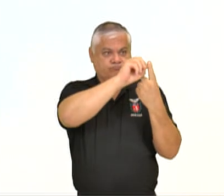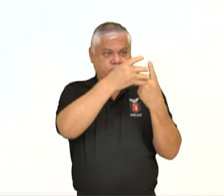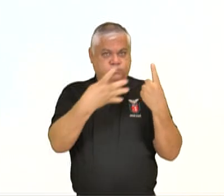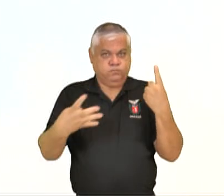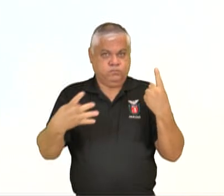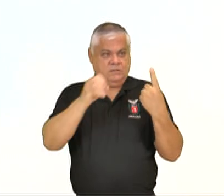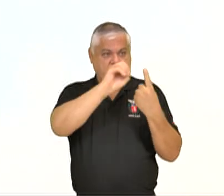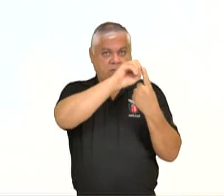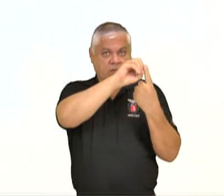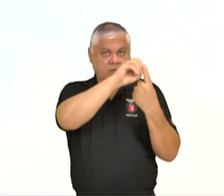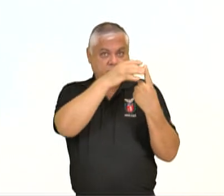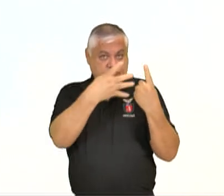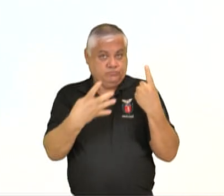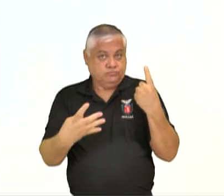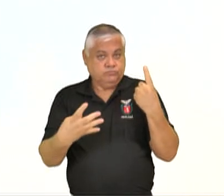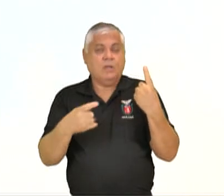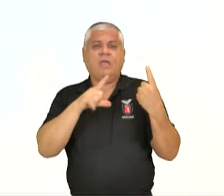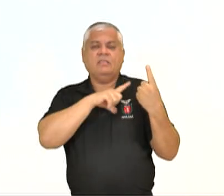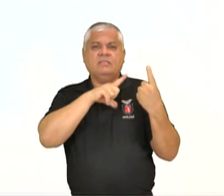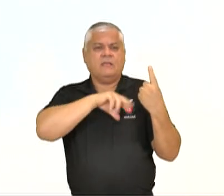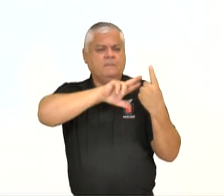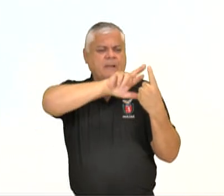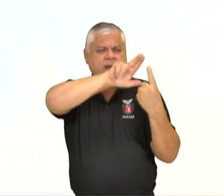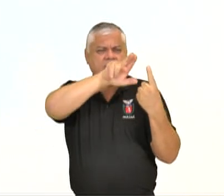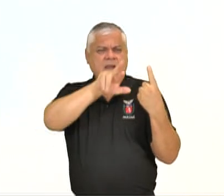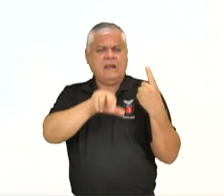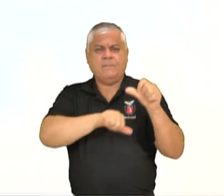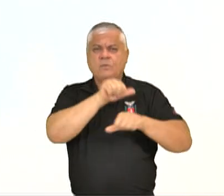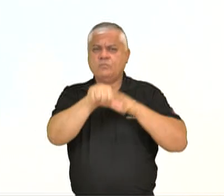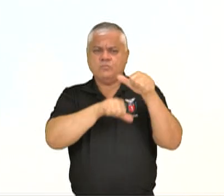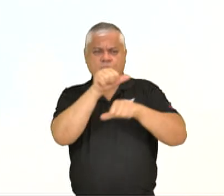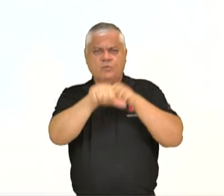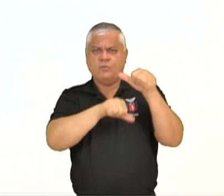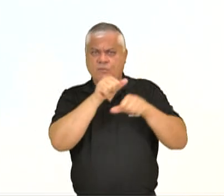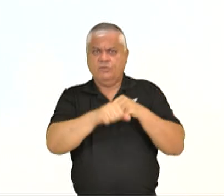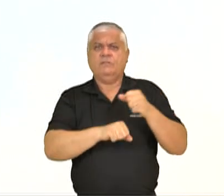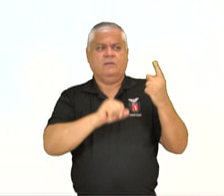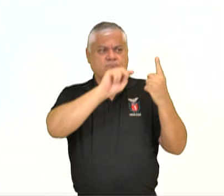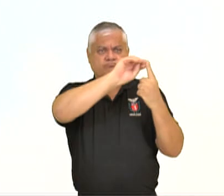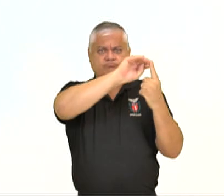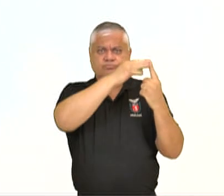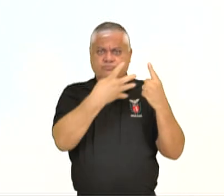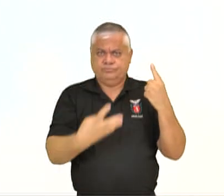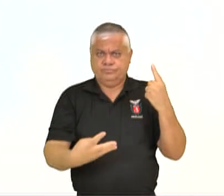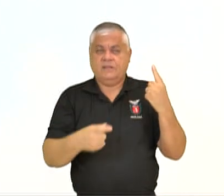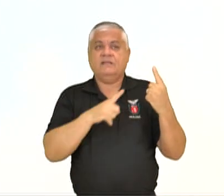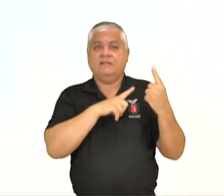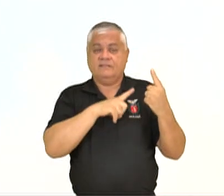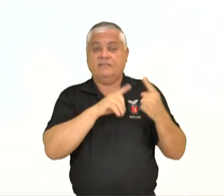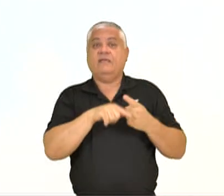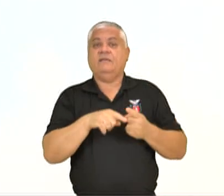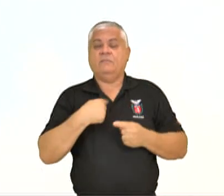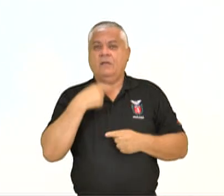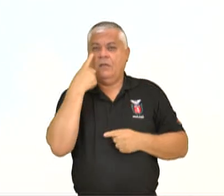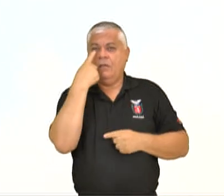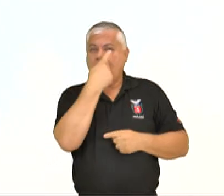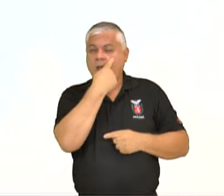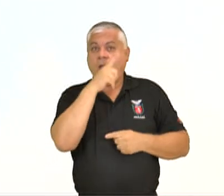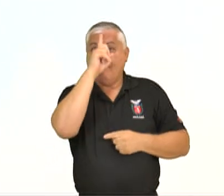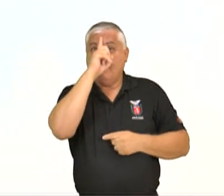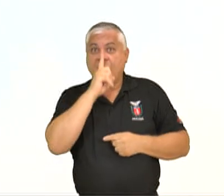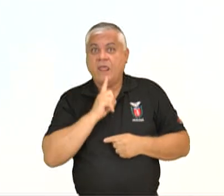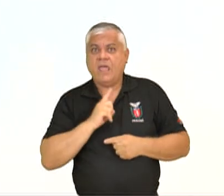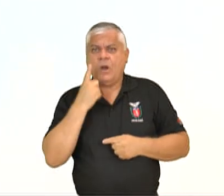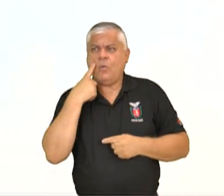única base nitrogenada que causa toda essa alteração, tem várias características. Tem, então, a icterícia, que citou na reportagem, que é a